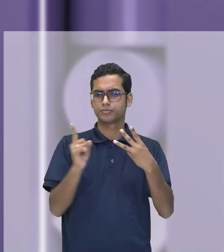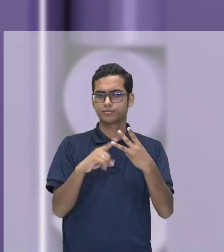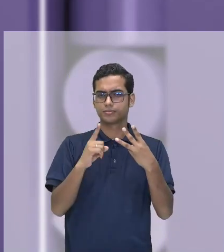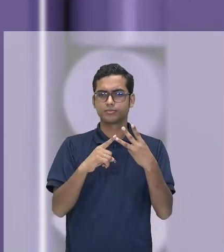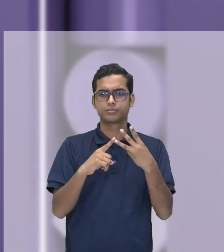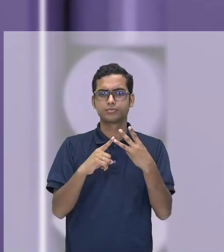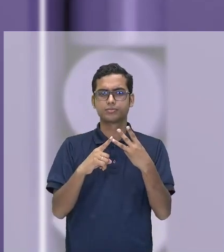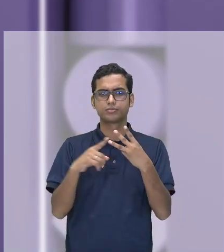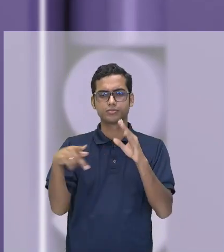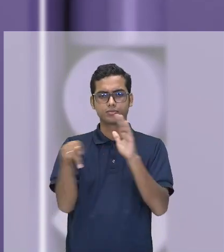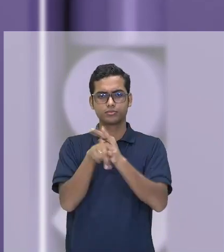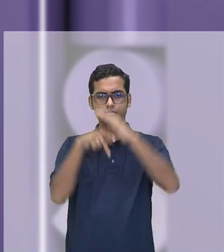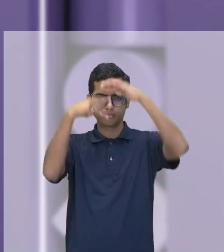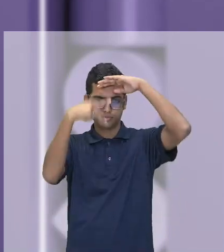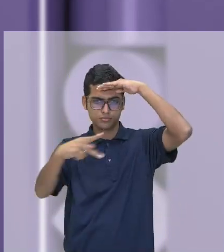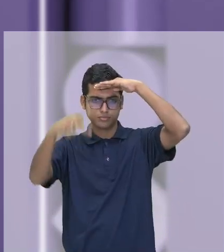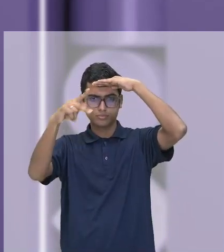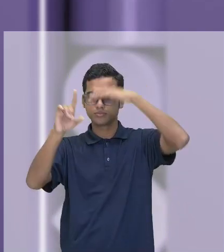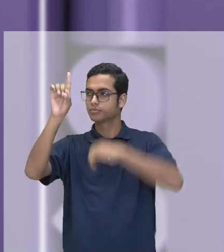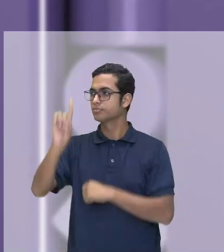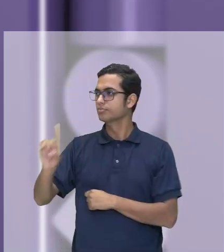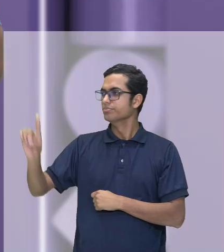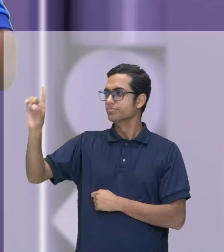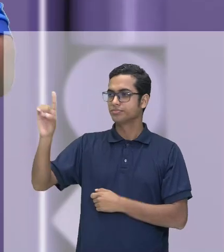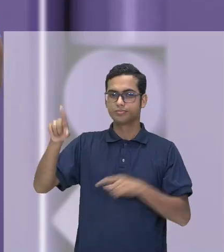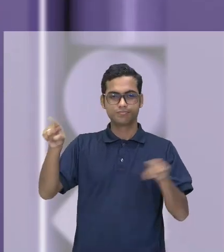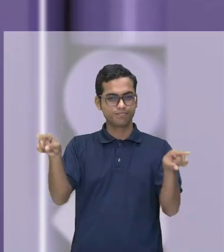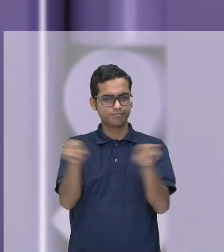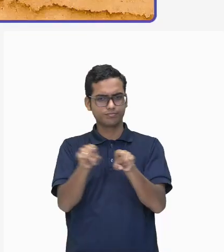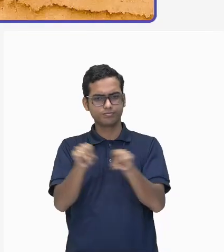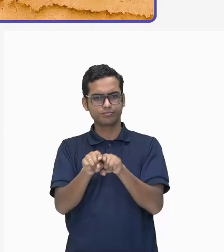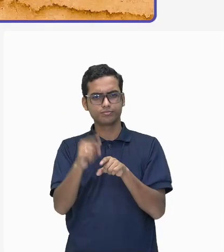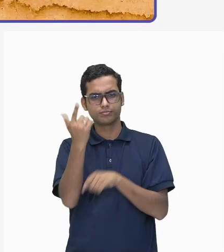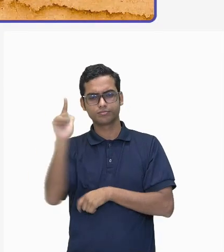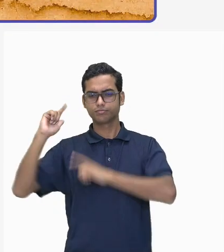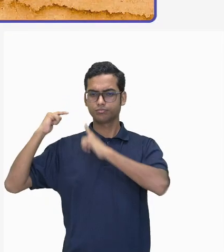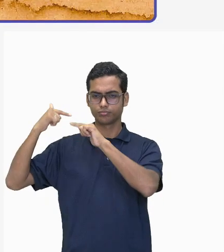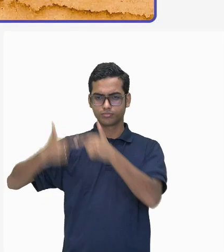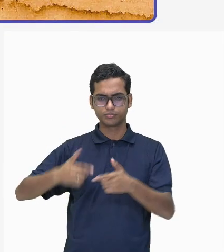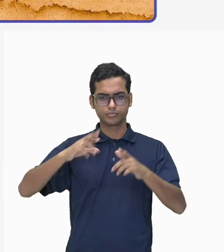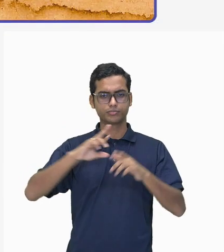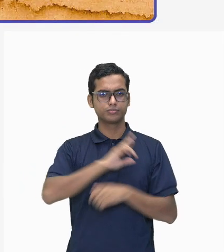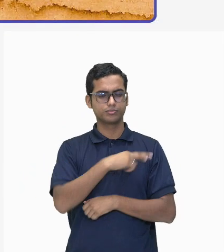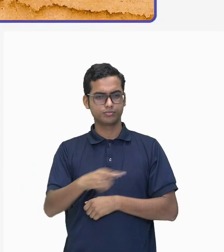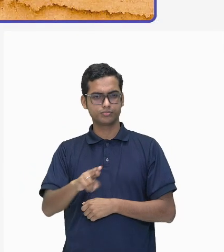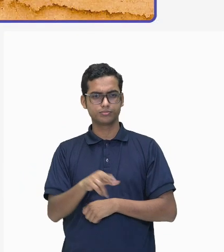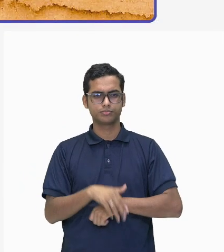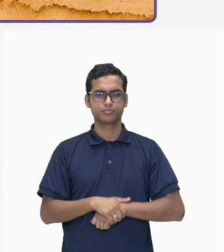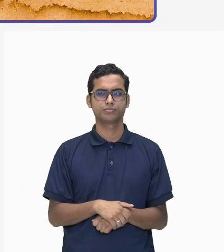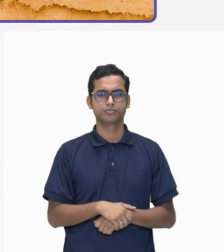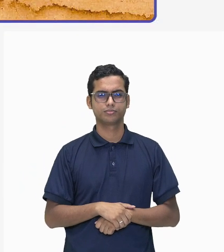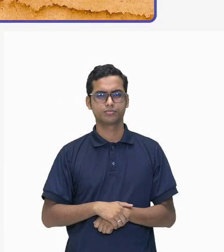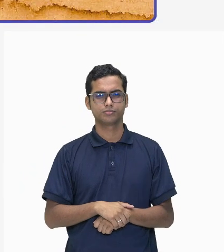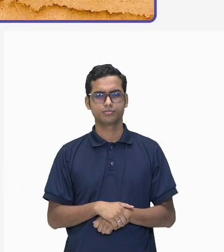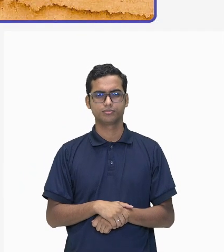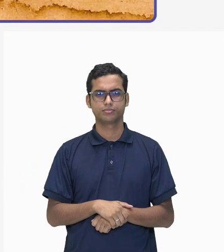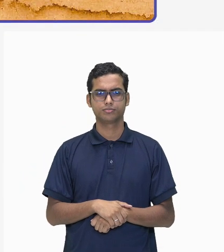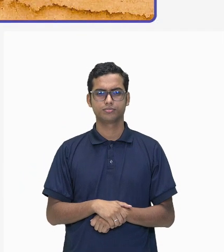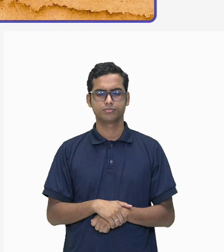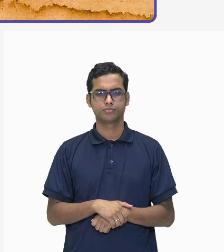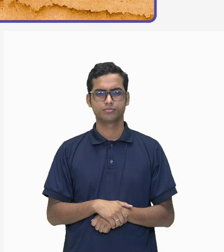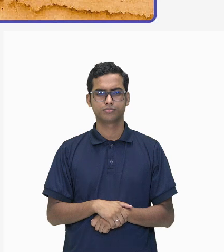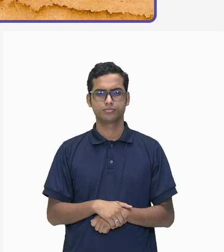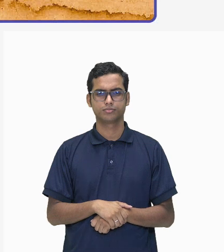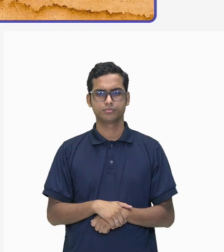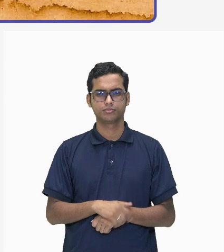isso é uma outra história. Vamos lá, então, para outras tradições religiosas. Outras tradições religiosas